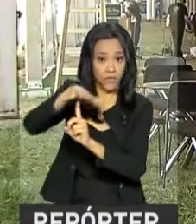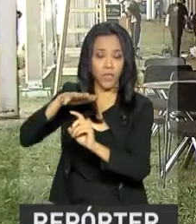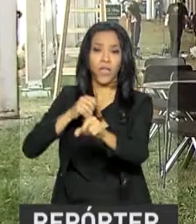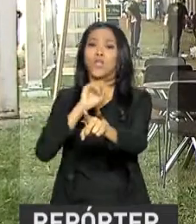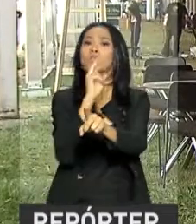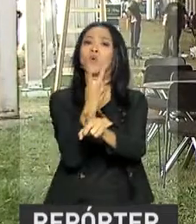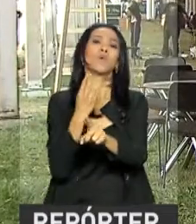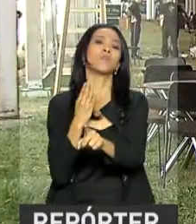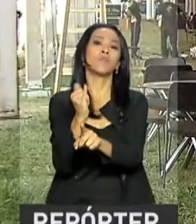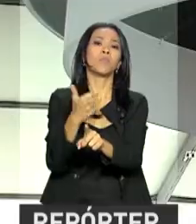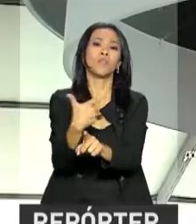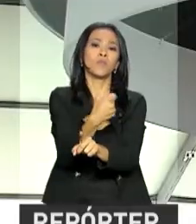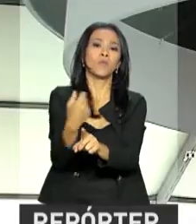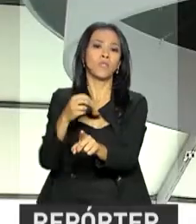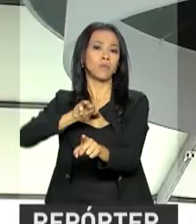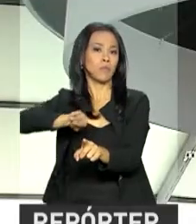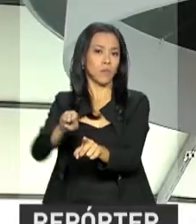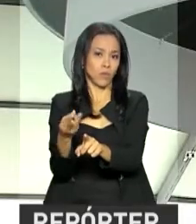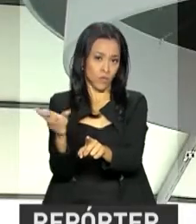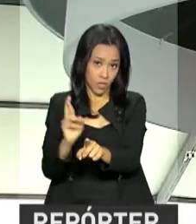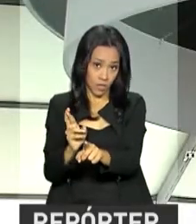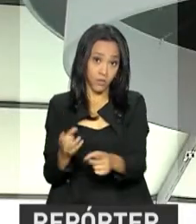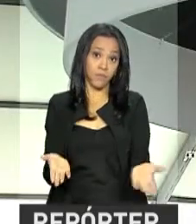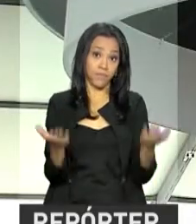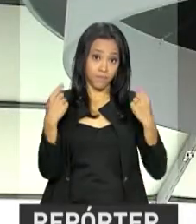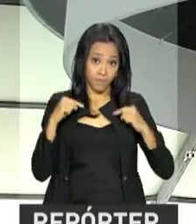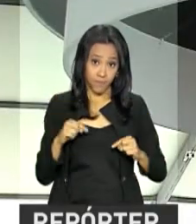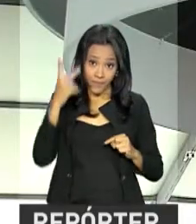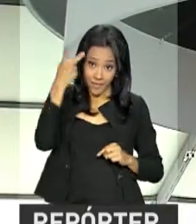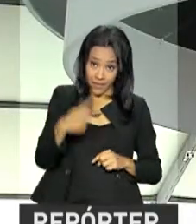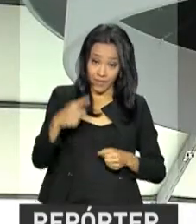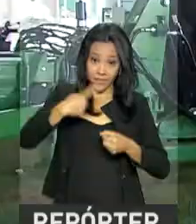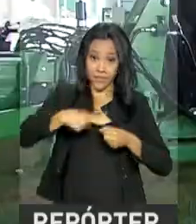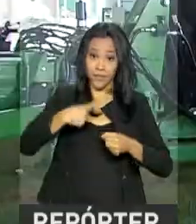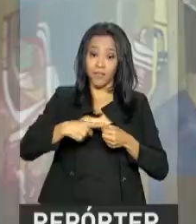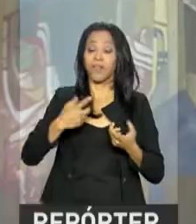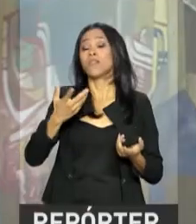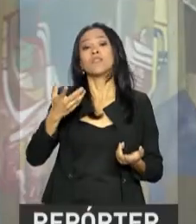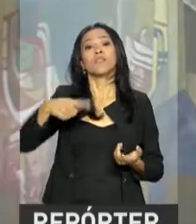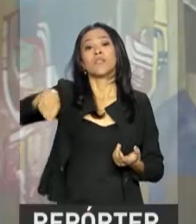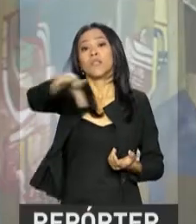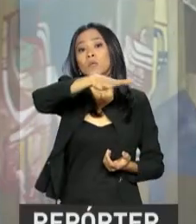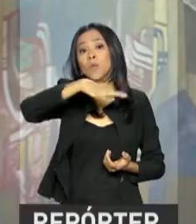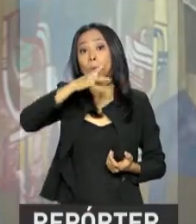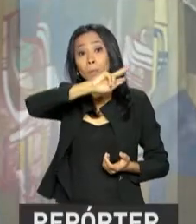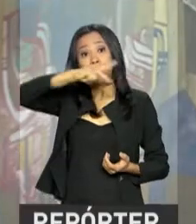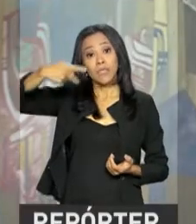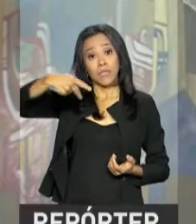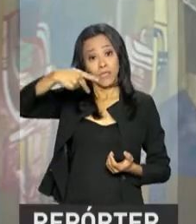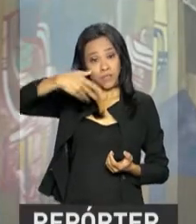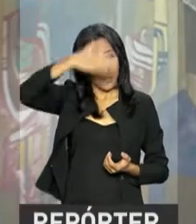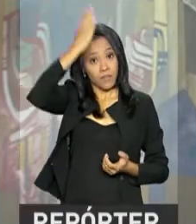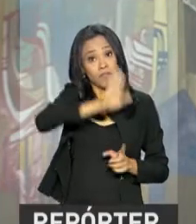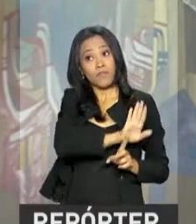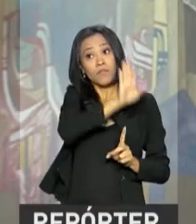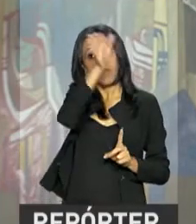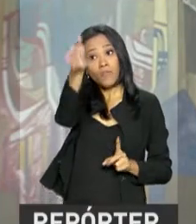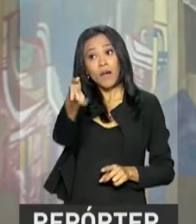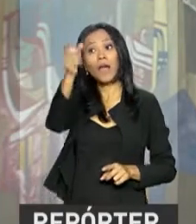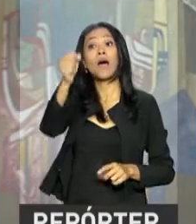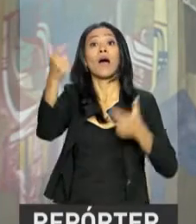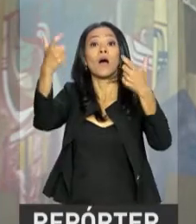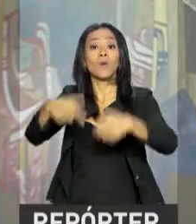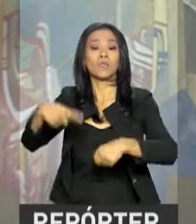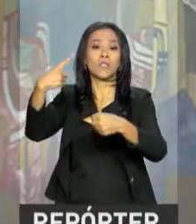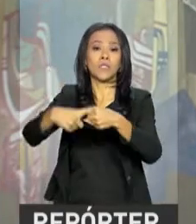e 200 milhões de reais de ribeirão preto o presidente michel temer segue para barretos onde faz uma visita